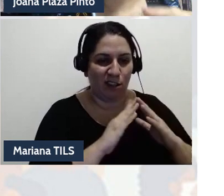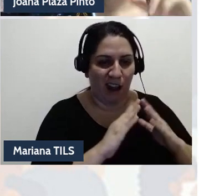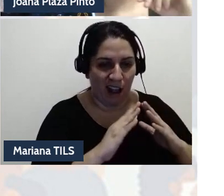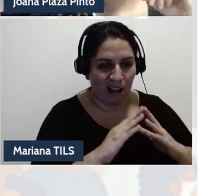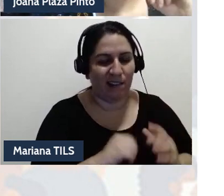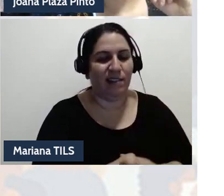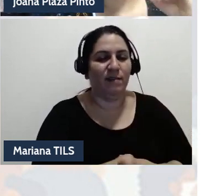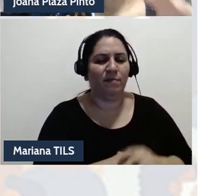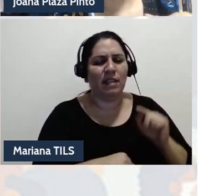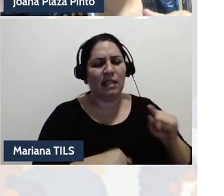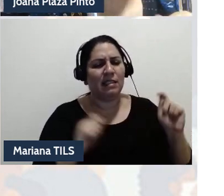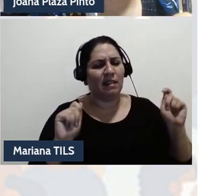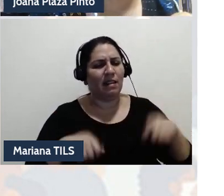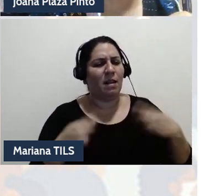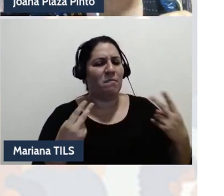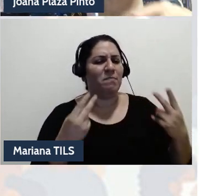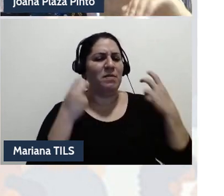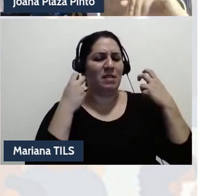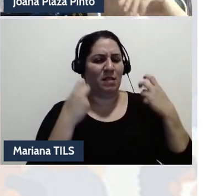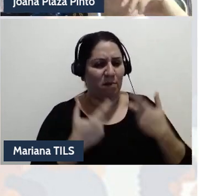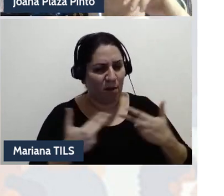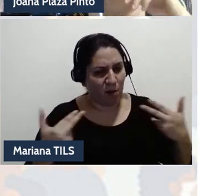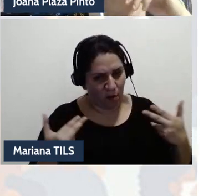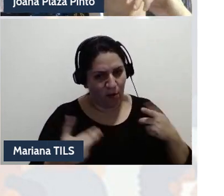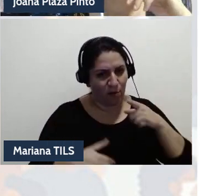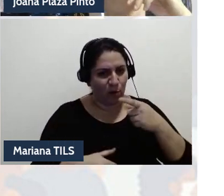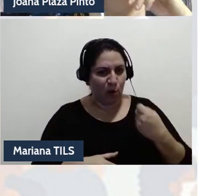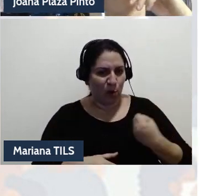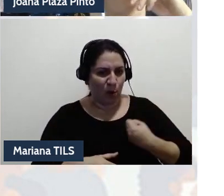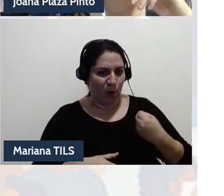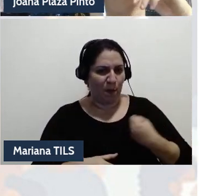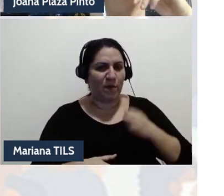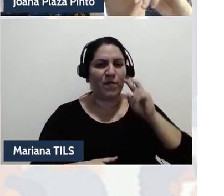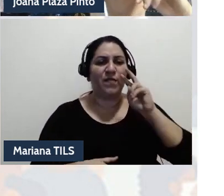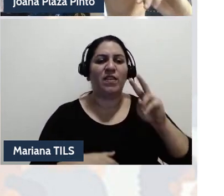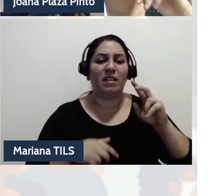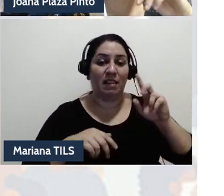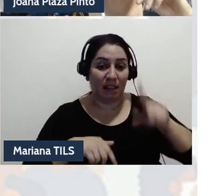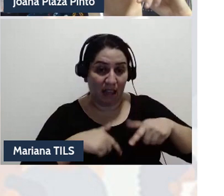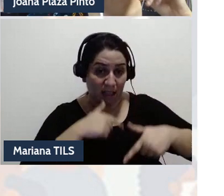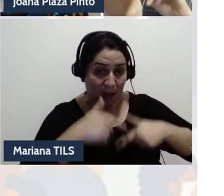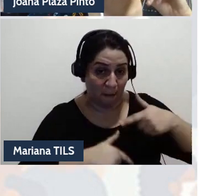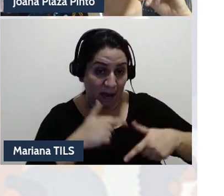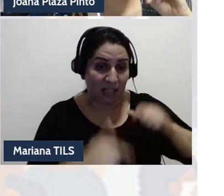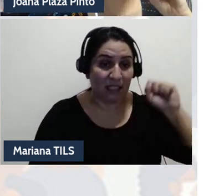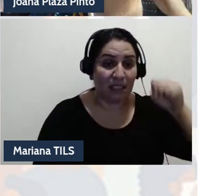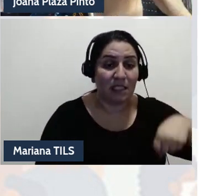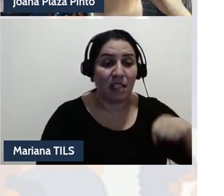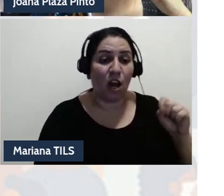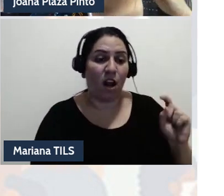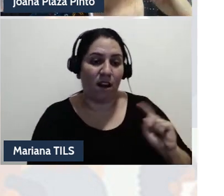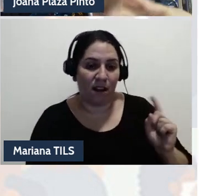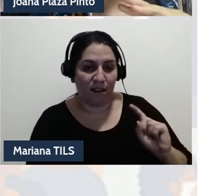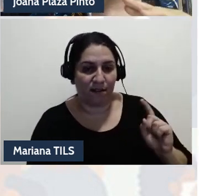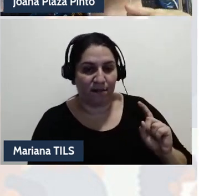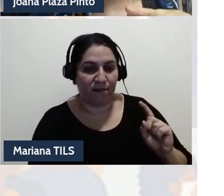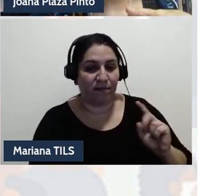Então, o que a gente vê aqui nesse dado, se exerce ou não atividade remunerada, é o